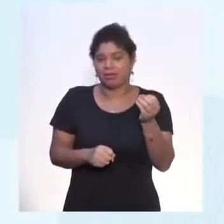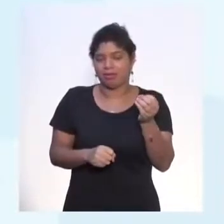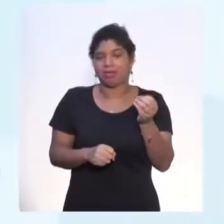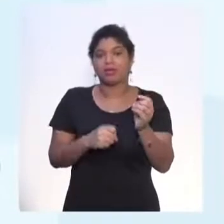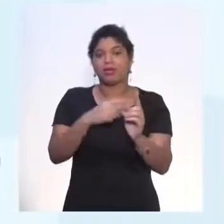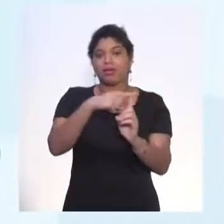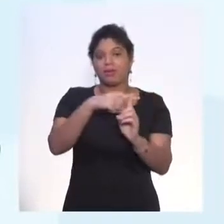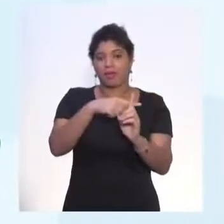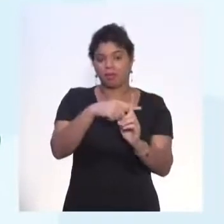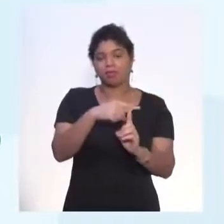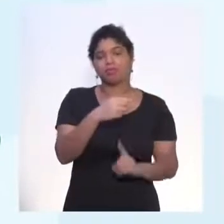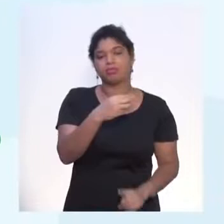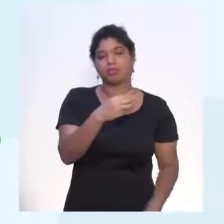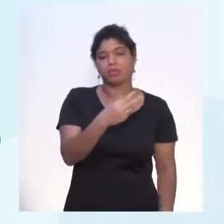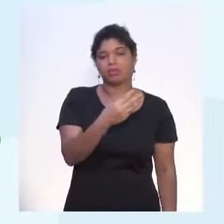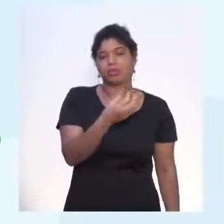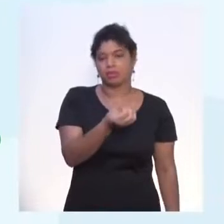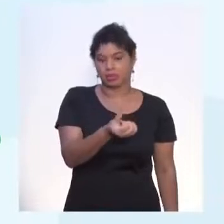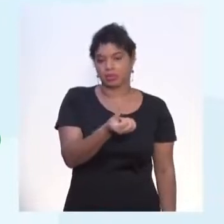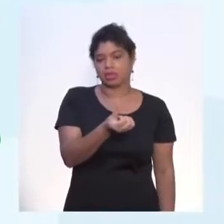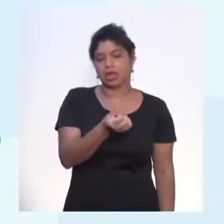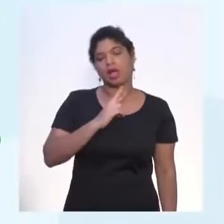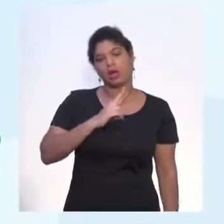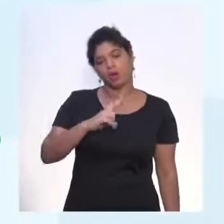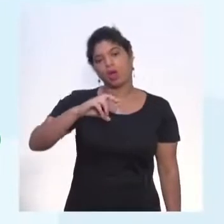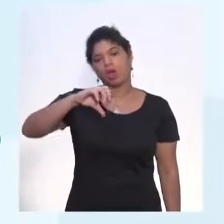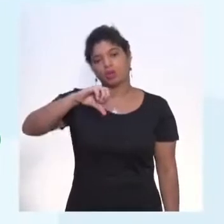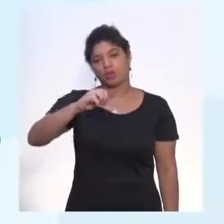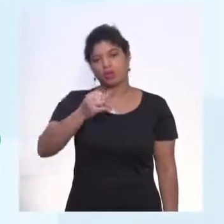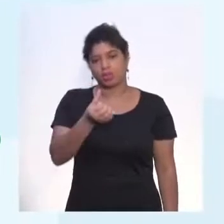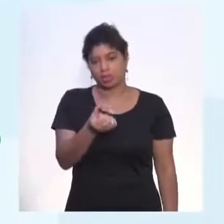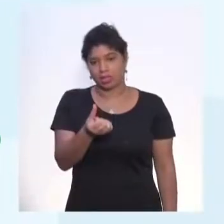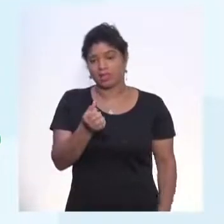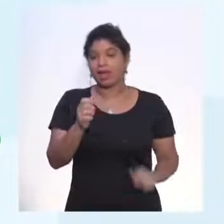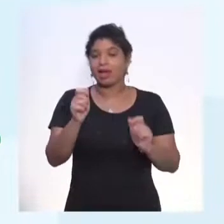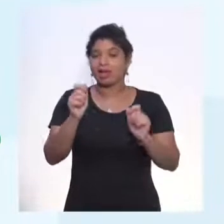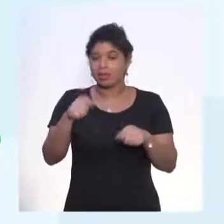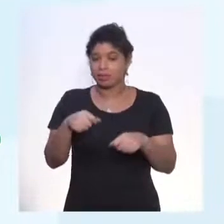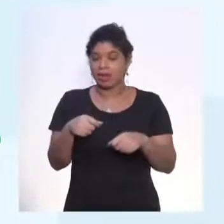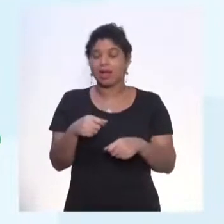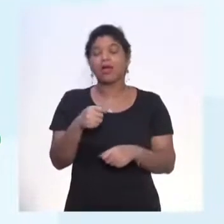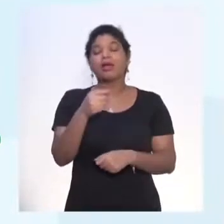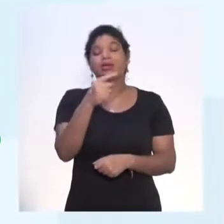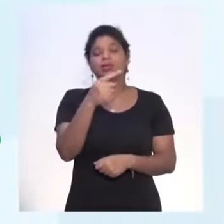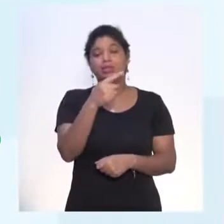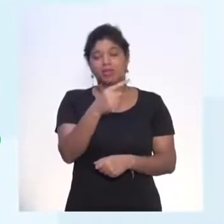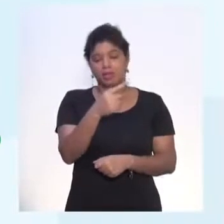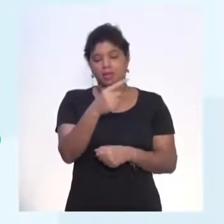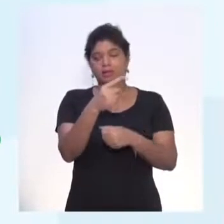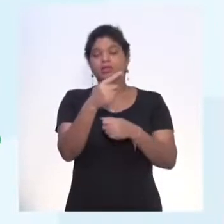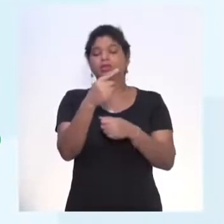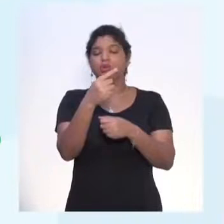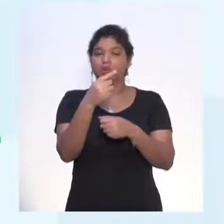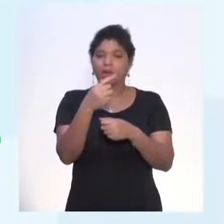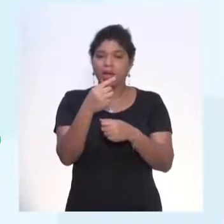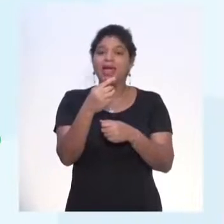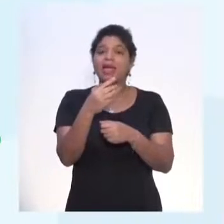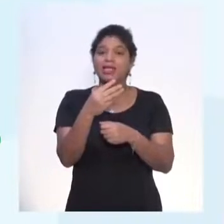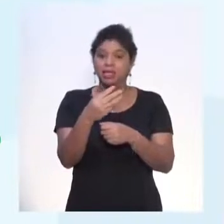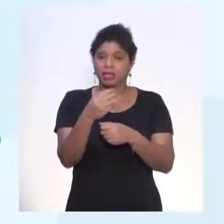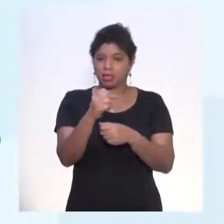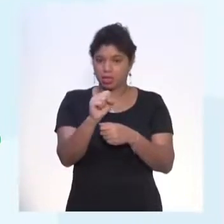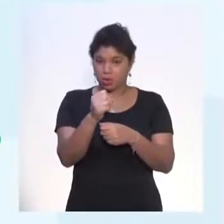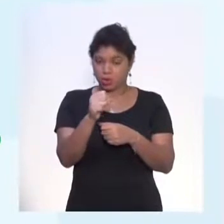96. E aí eu vou subtrair, né? 138 menos o 96, aí eu encontro 42,